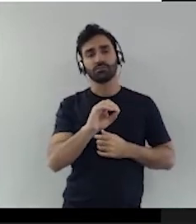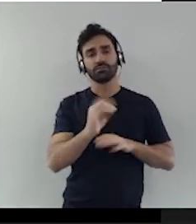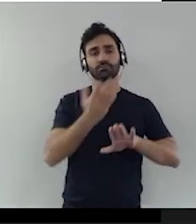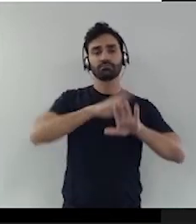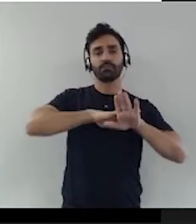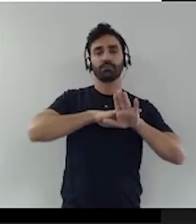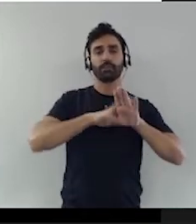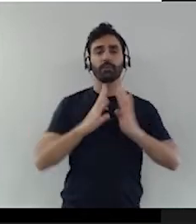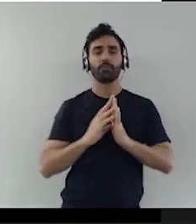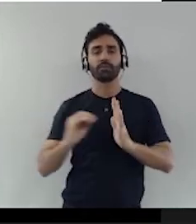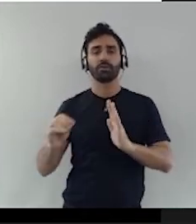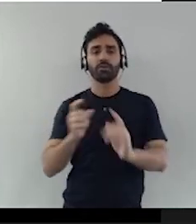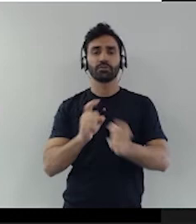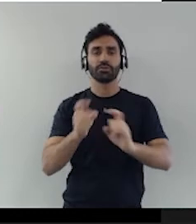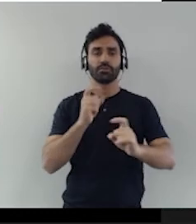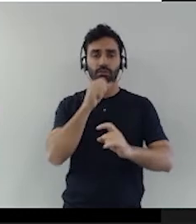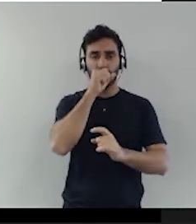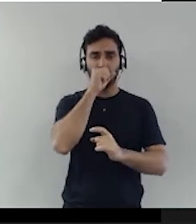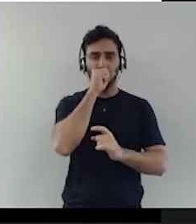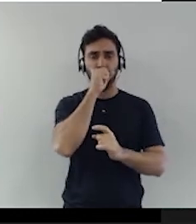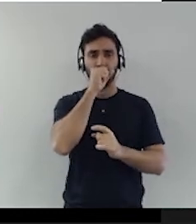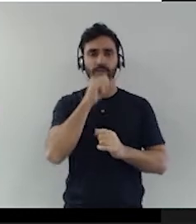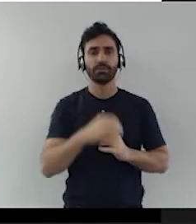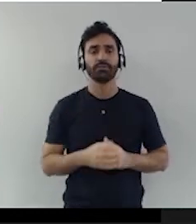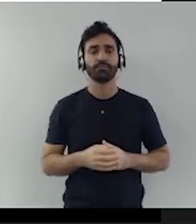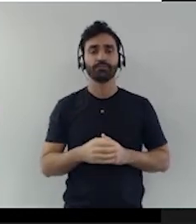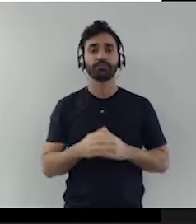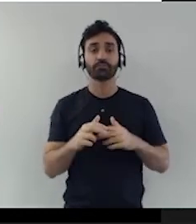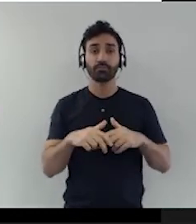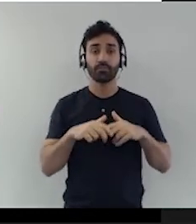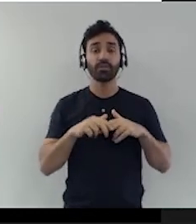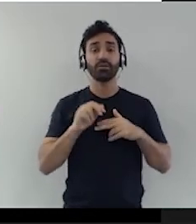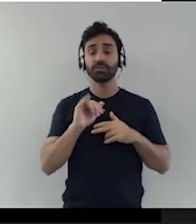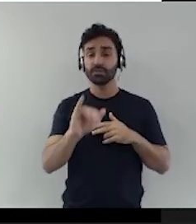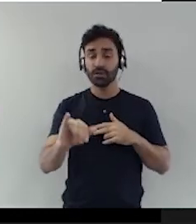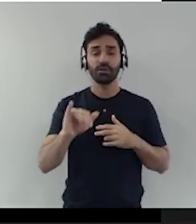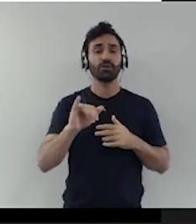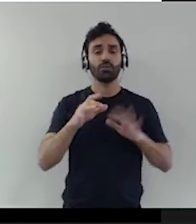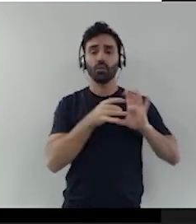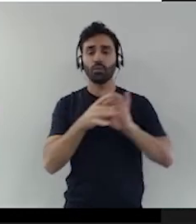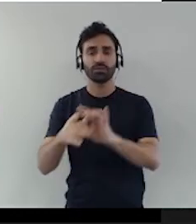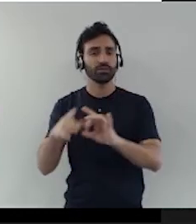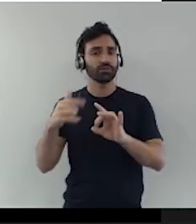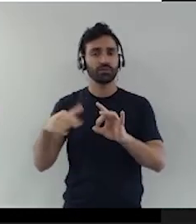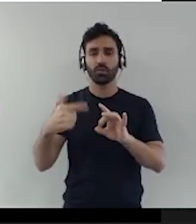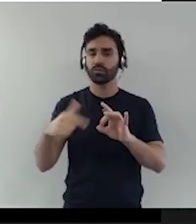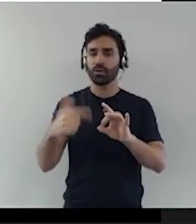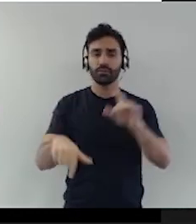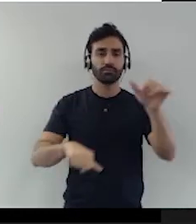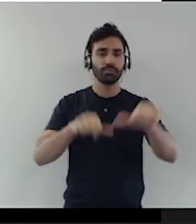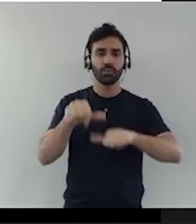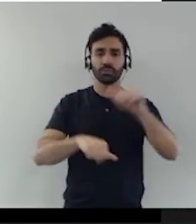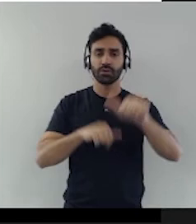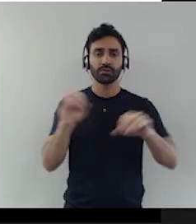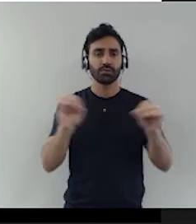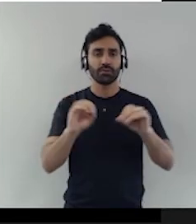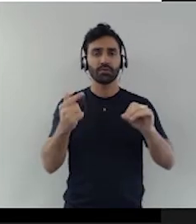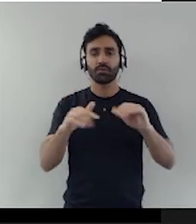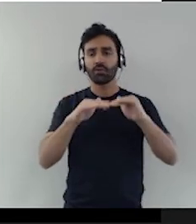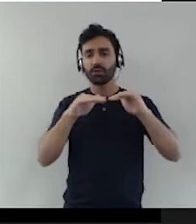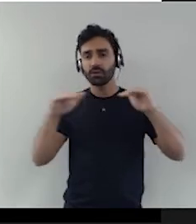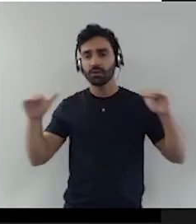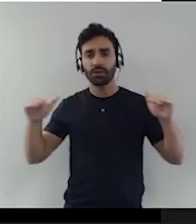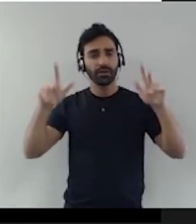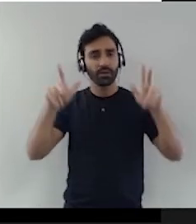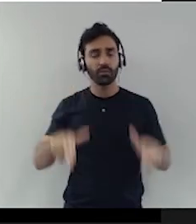direito administrativo. Na verdade, em um ambiente não ergótico ou deliberadamente não linear, como é o caso